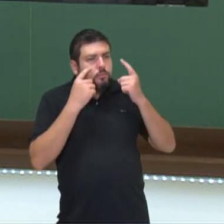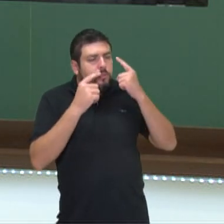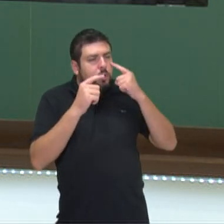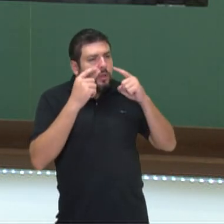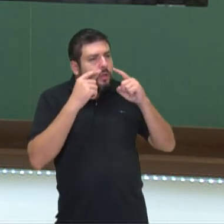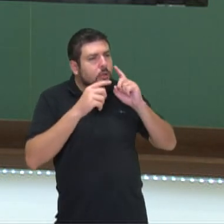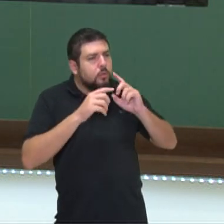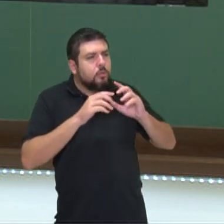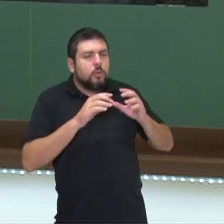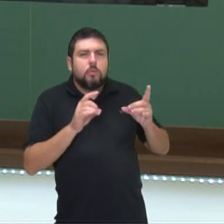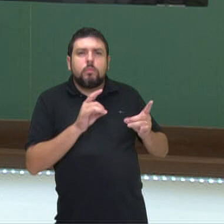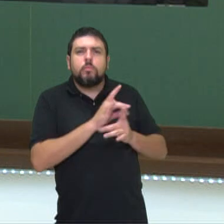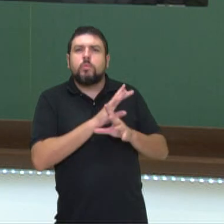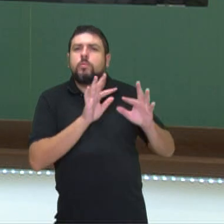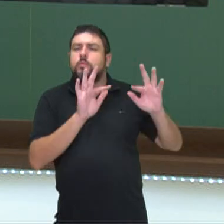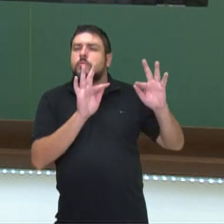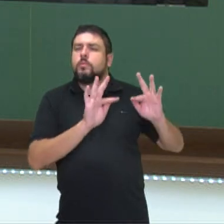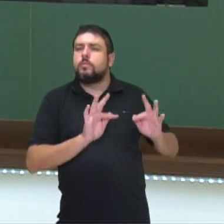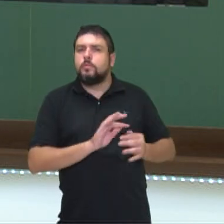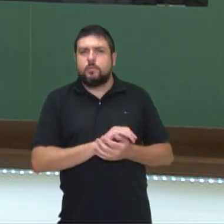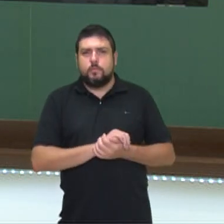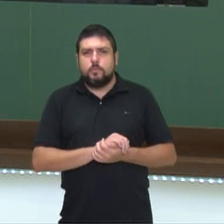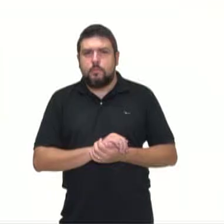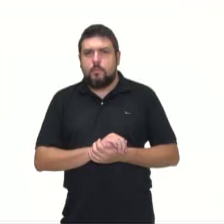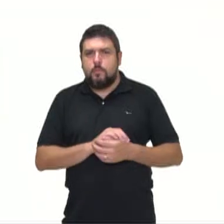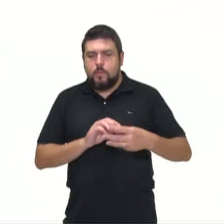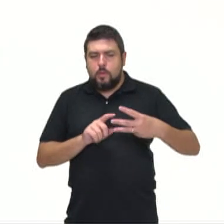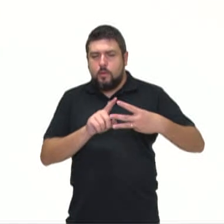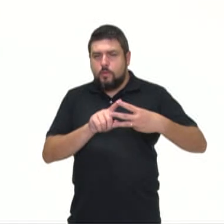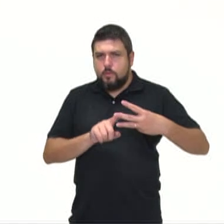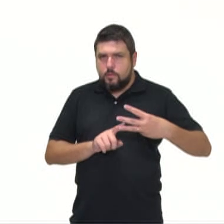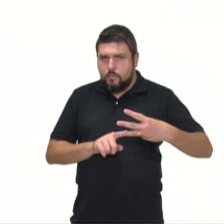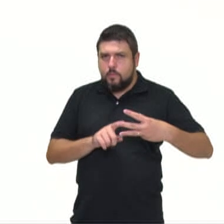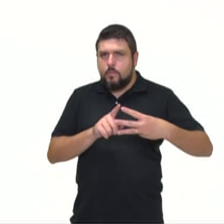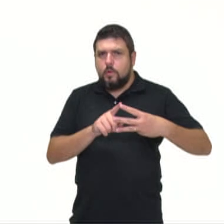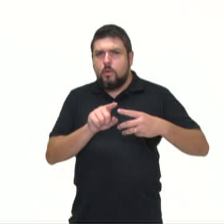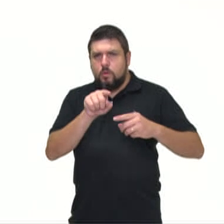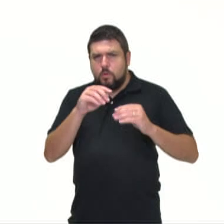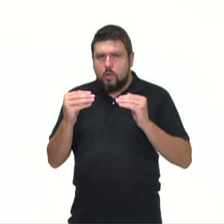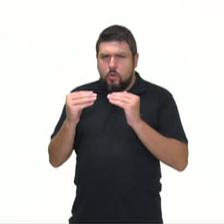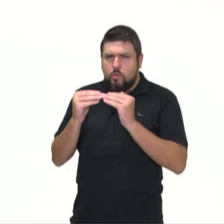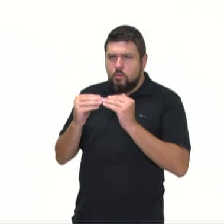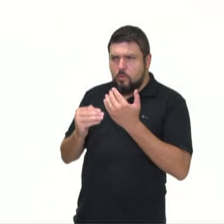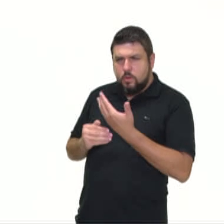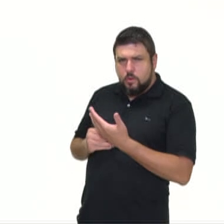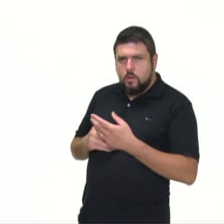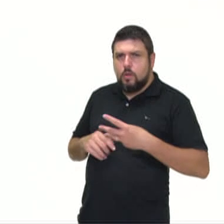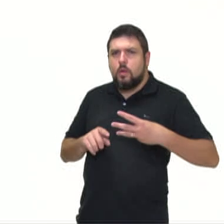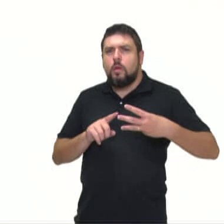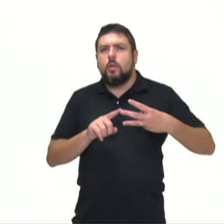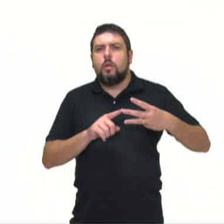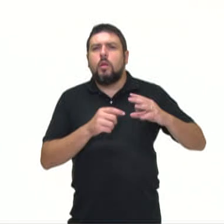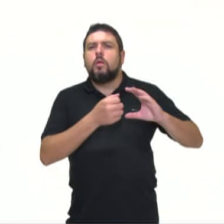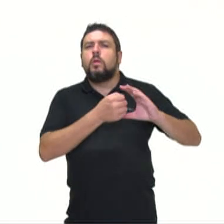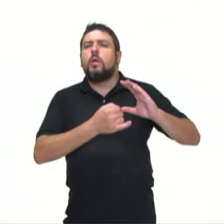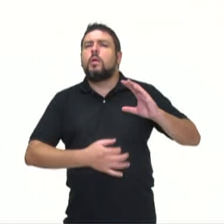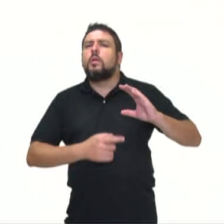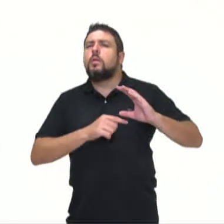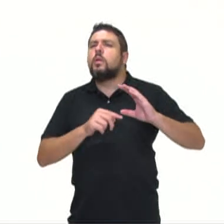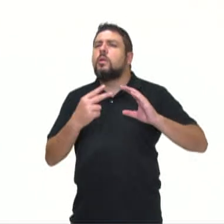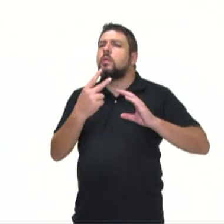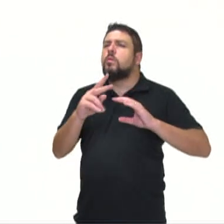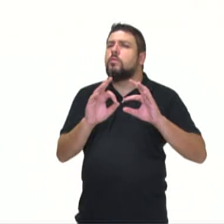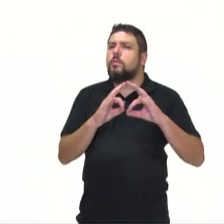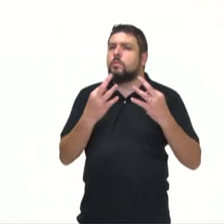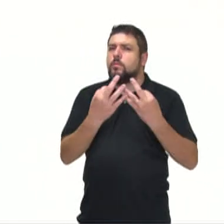isso temos três perguntas. Você concorda com as citações? Que características você atribui à sua família? Você